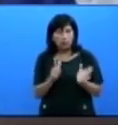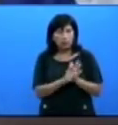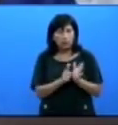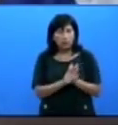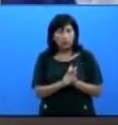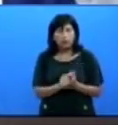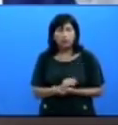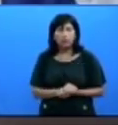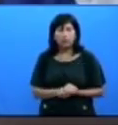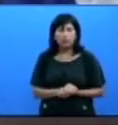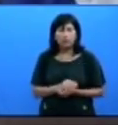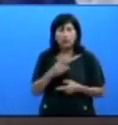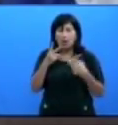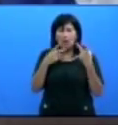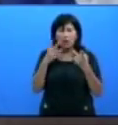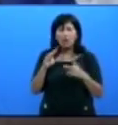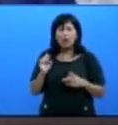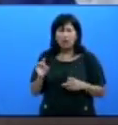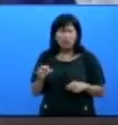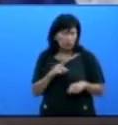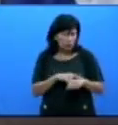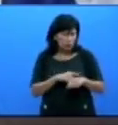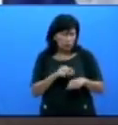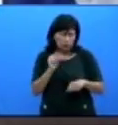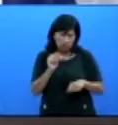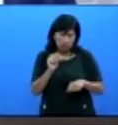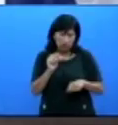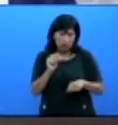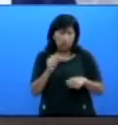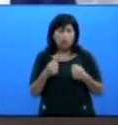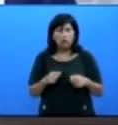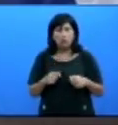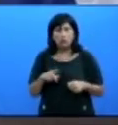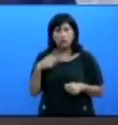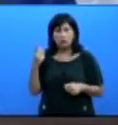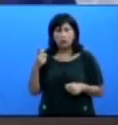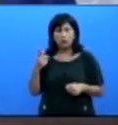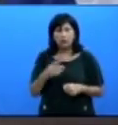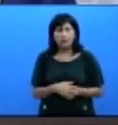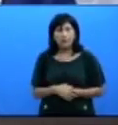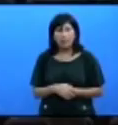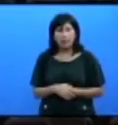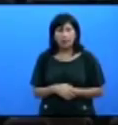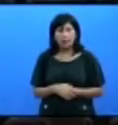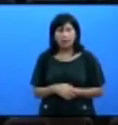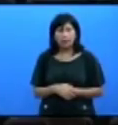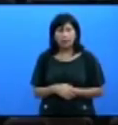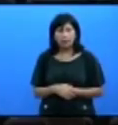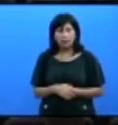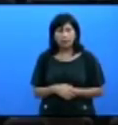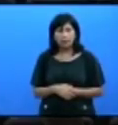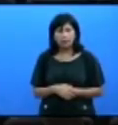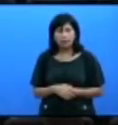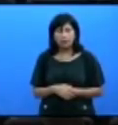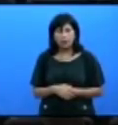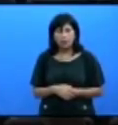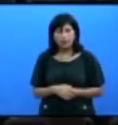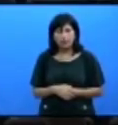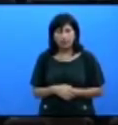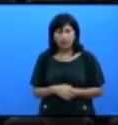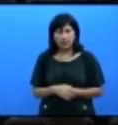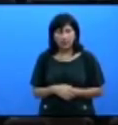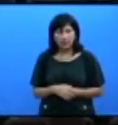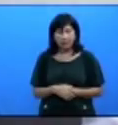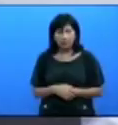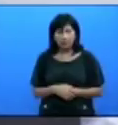esses comentários e reservar o meu tempo, se for necessário. A senhora me concede uma parte, vereador? Uma parte, pois não, vereador.